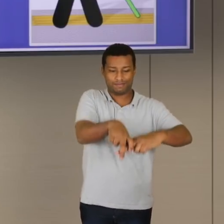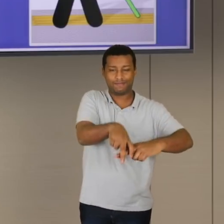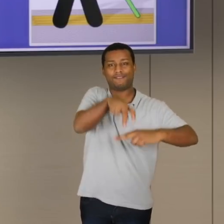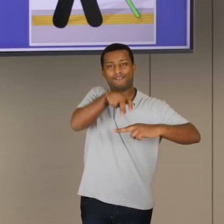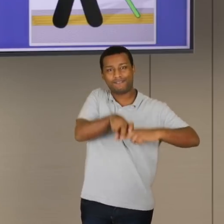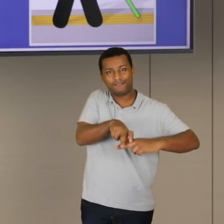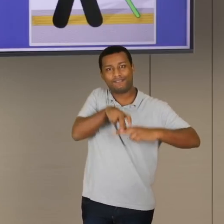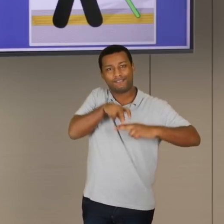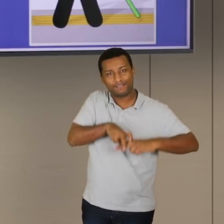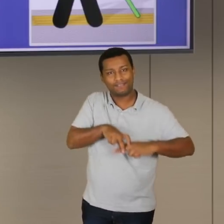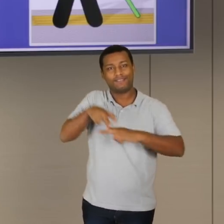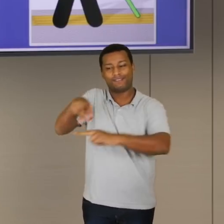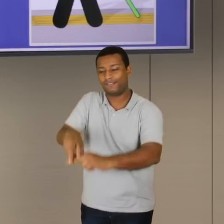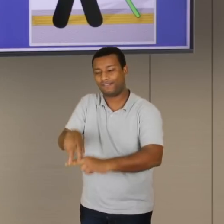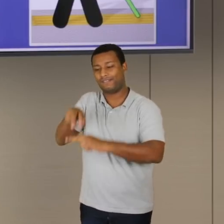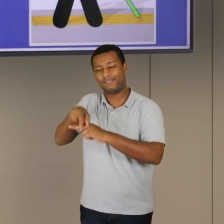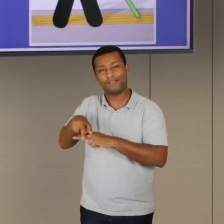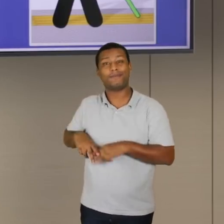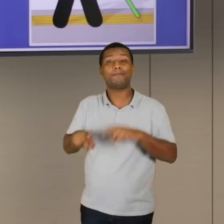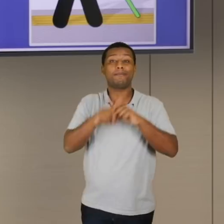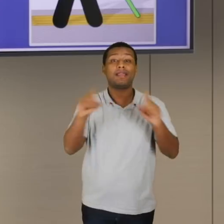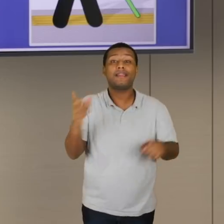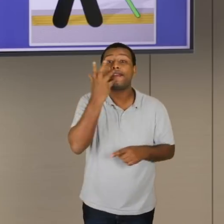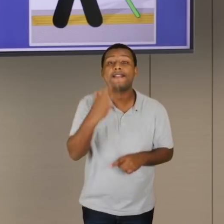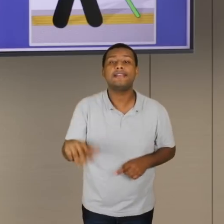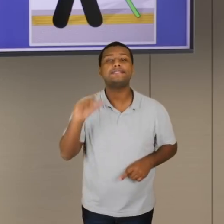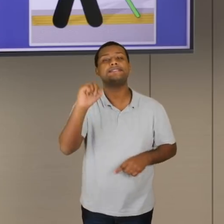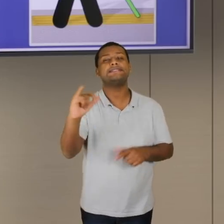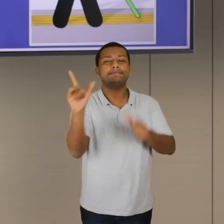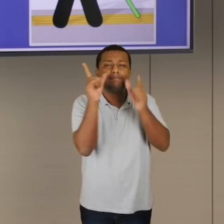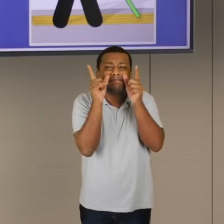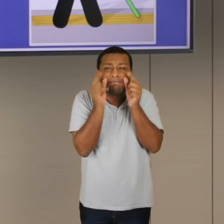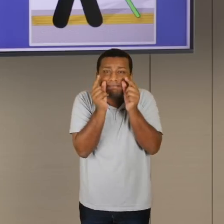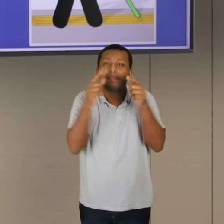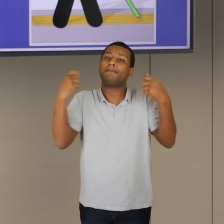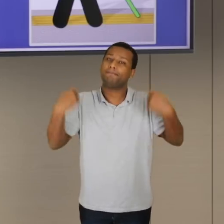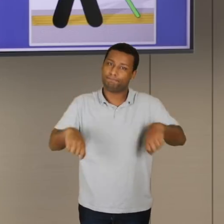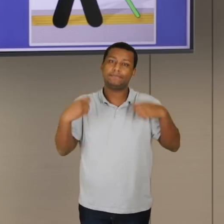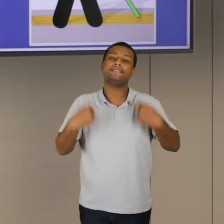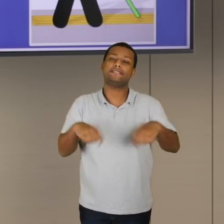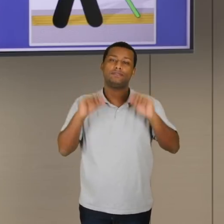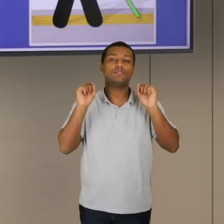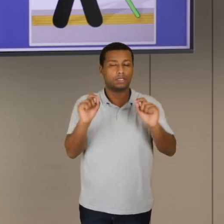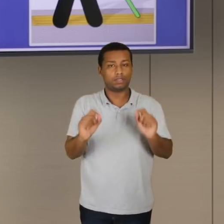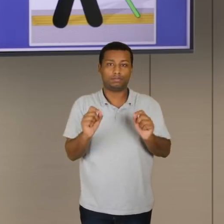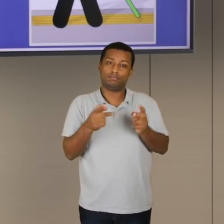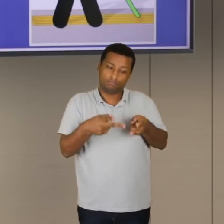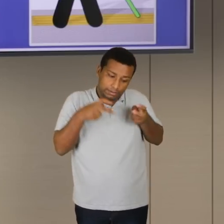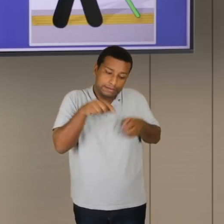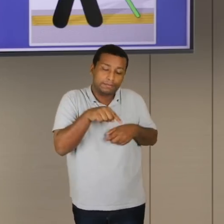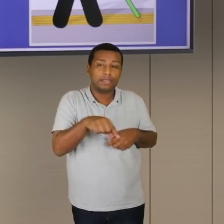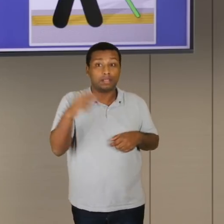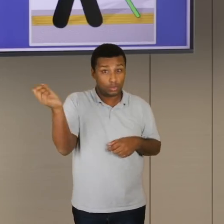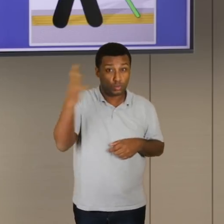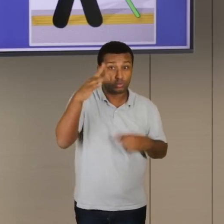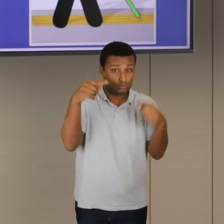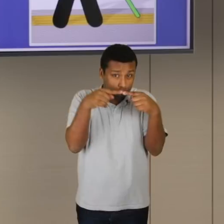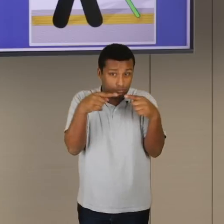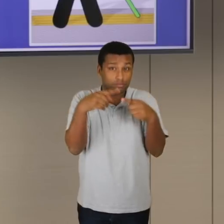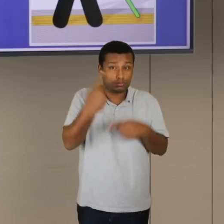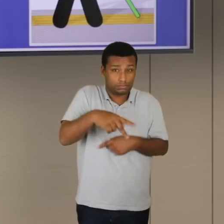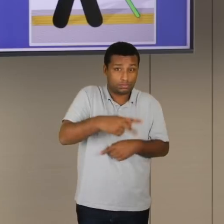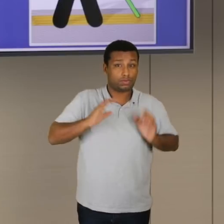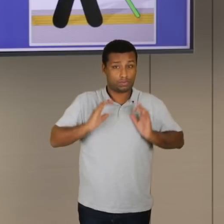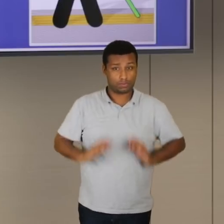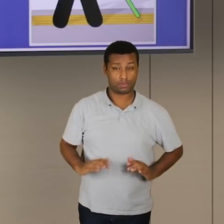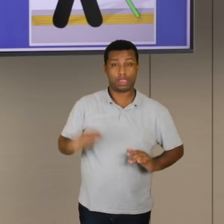bengala, ela tem essa função de proteção, de autonomia e também para nos dizer que ali está uma pessoa